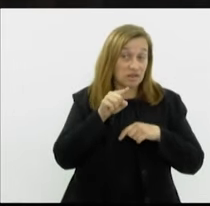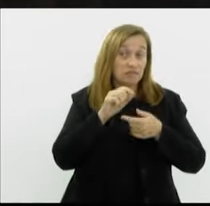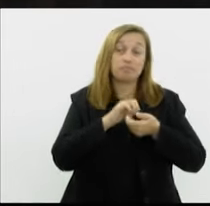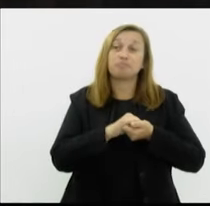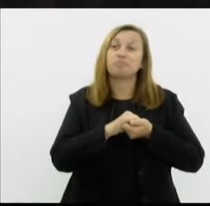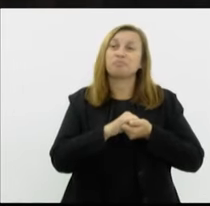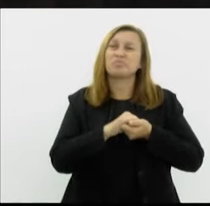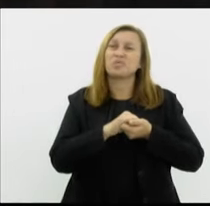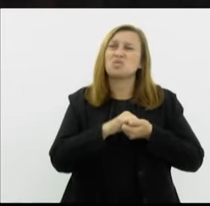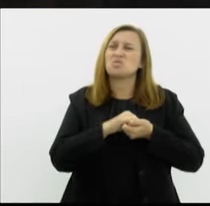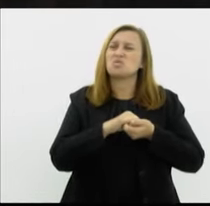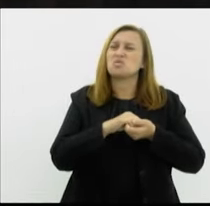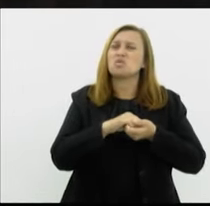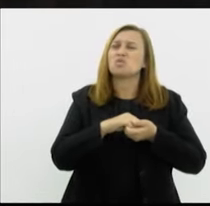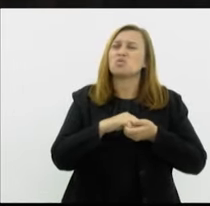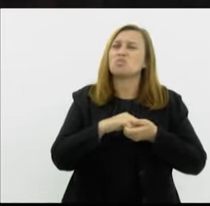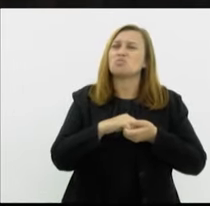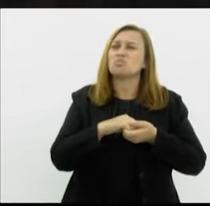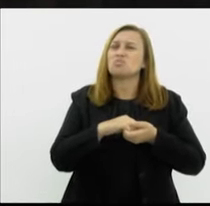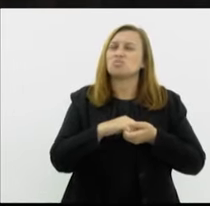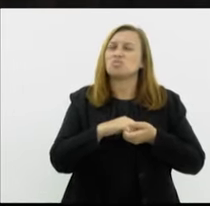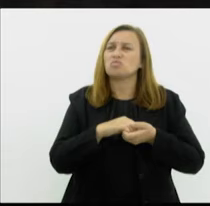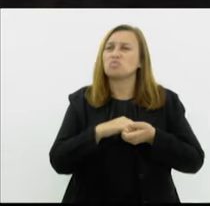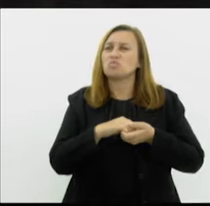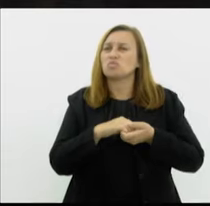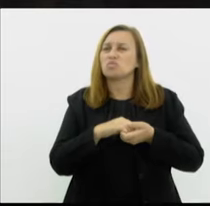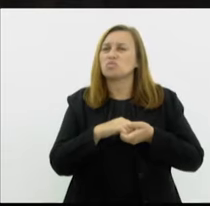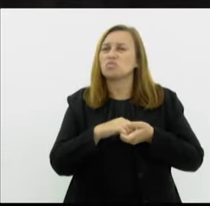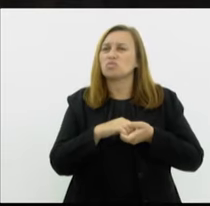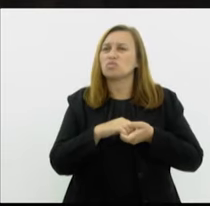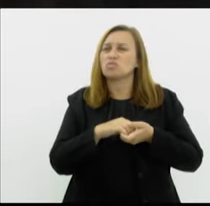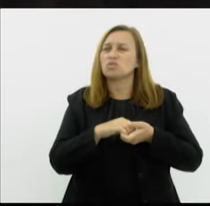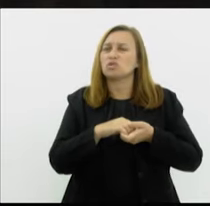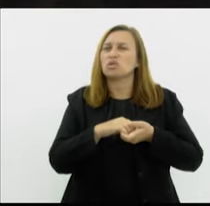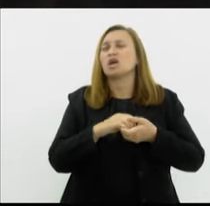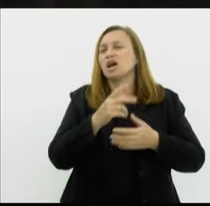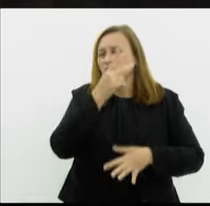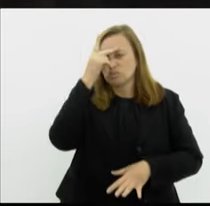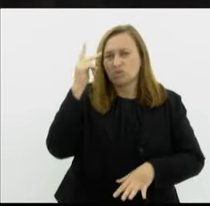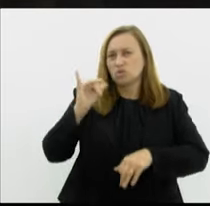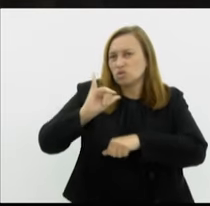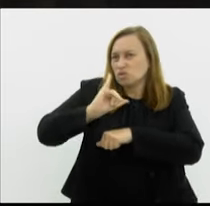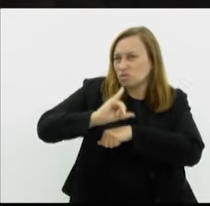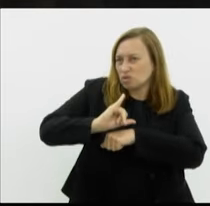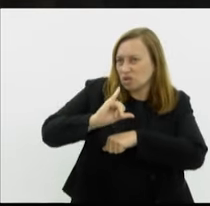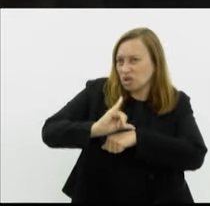gerou uma revolta nos ambientalistas e moradores de Volta Redonda,